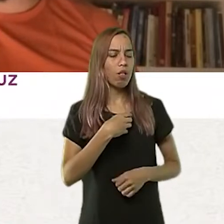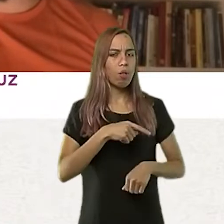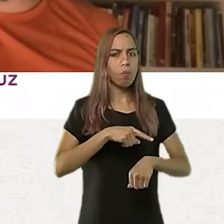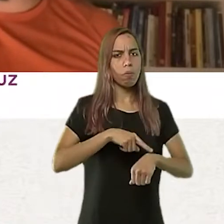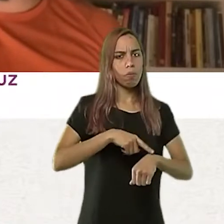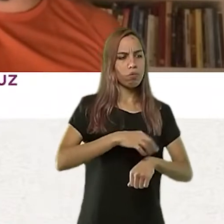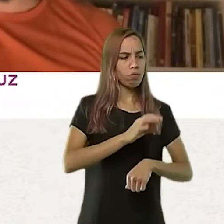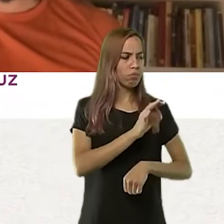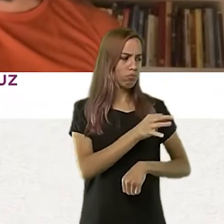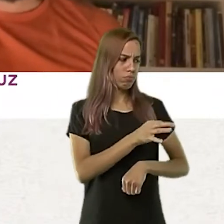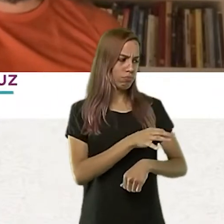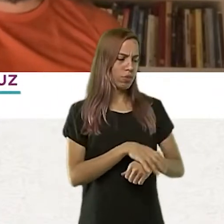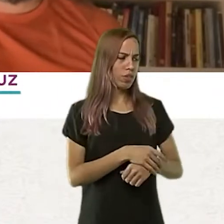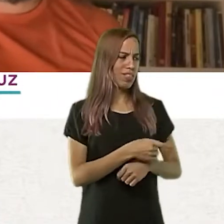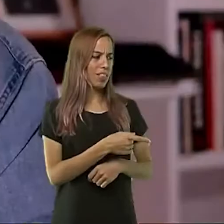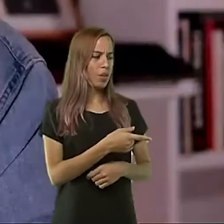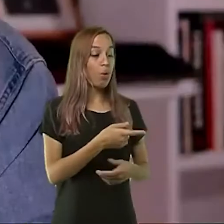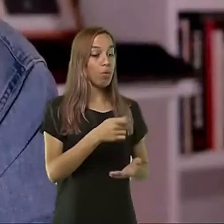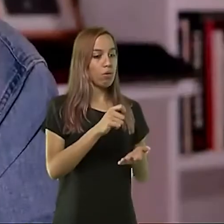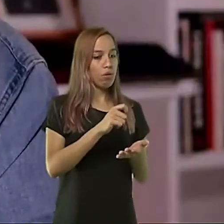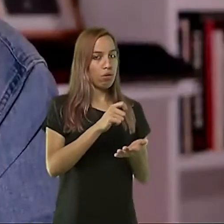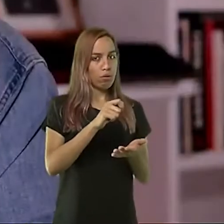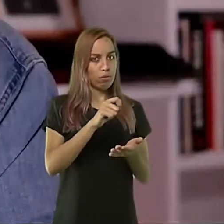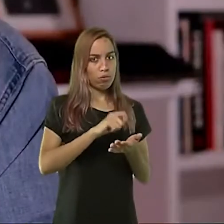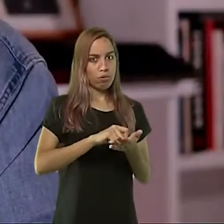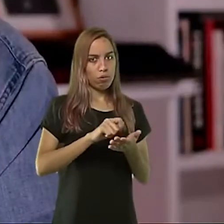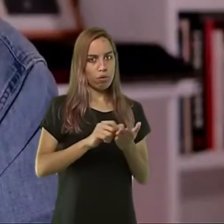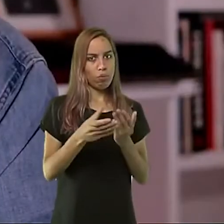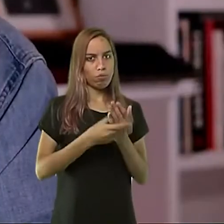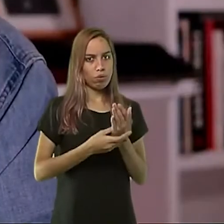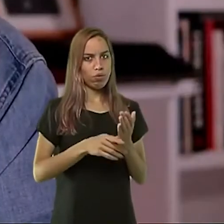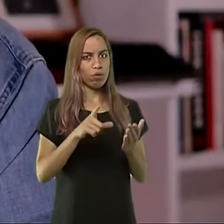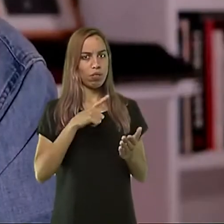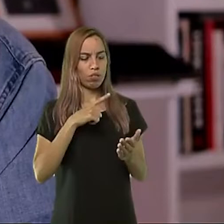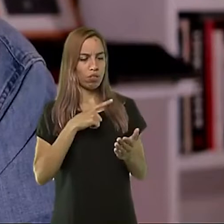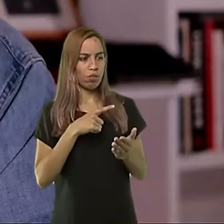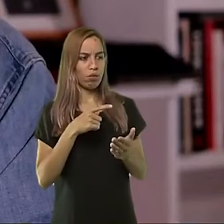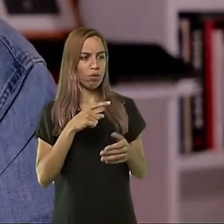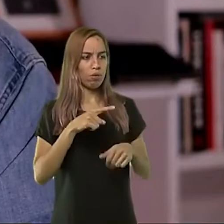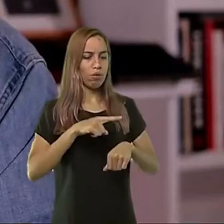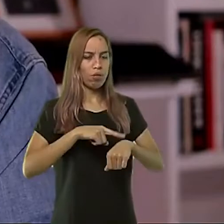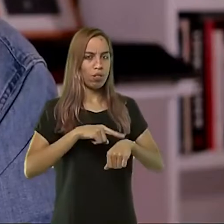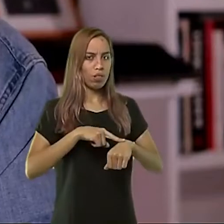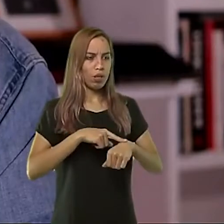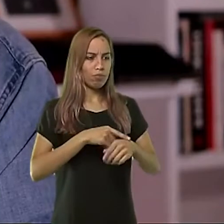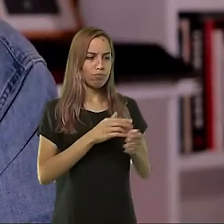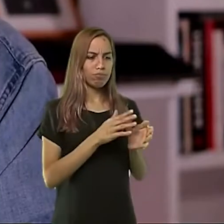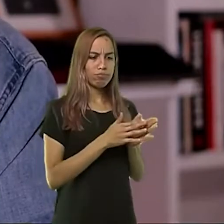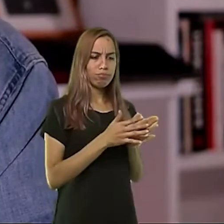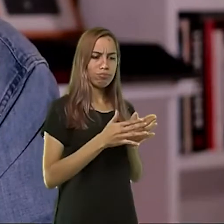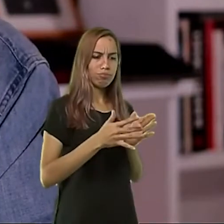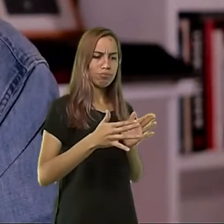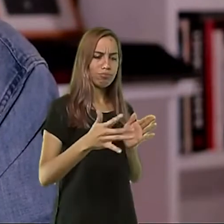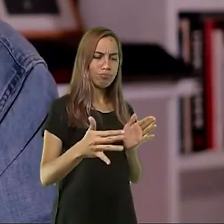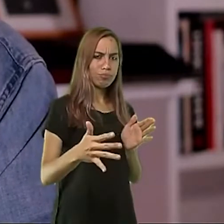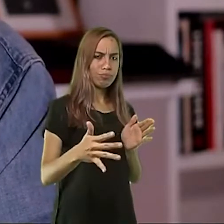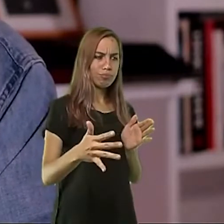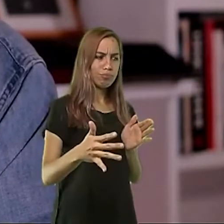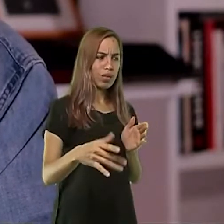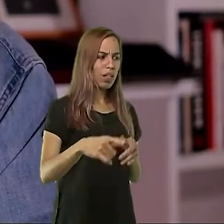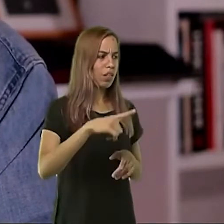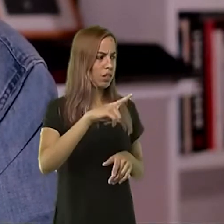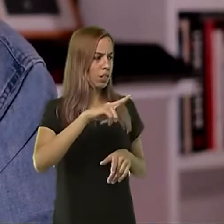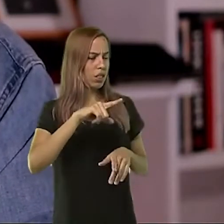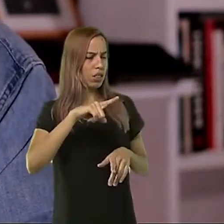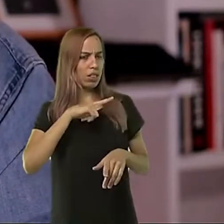tempo para ser escrito que é muito diferente. Tem escritores que gastam